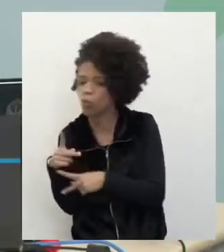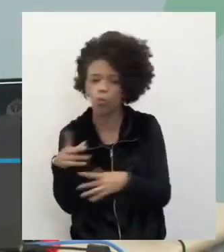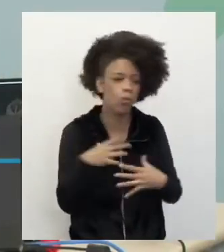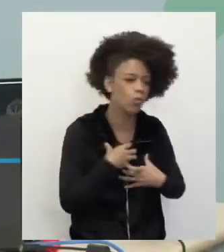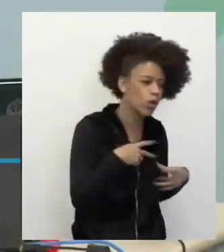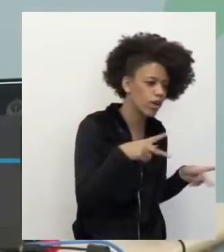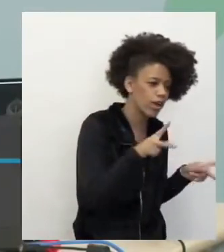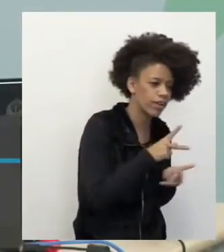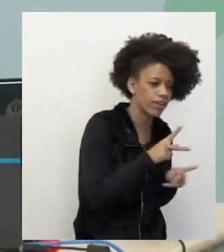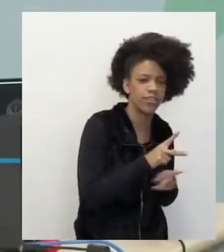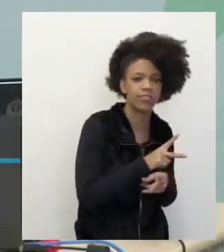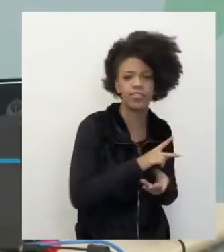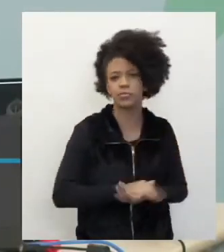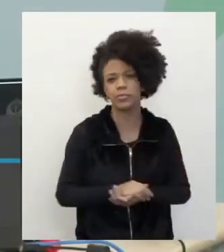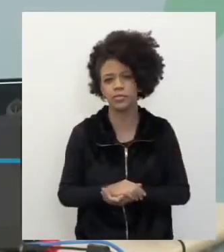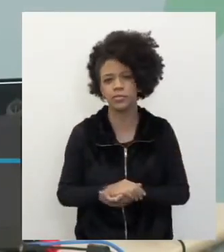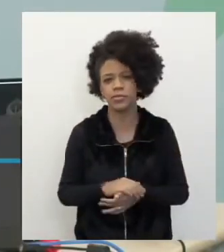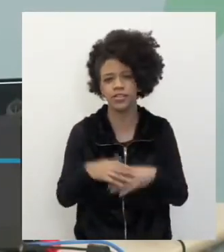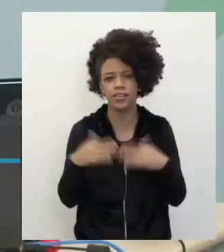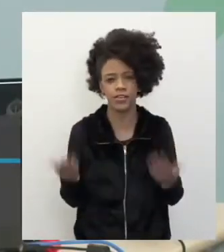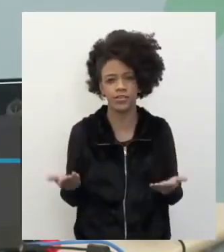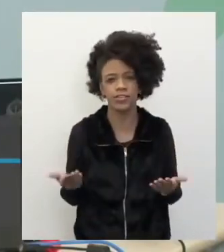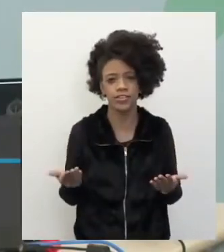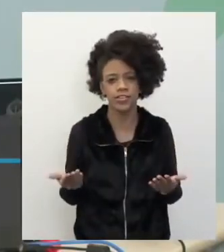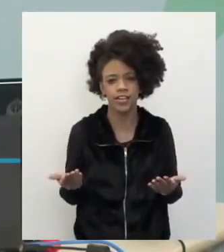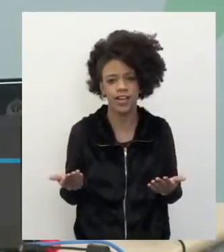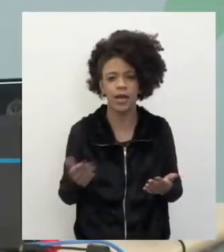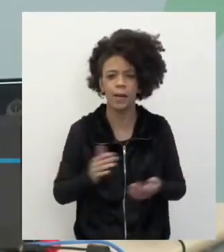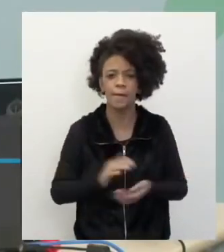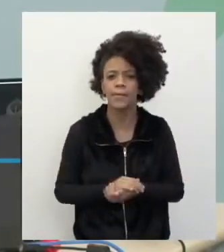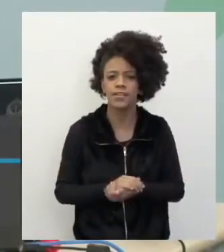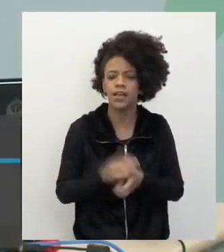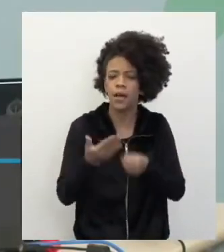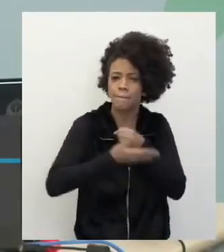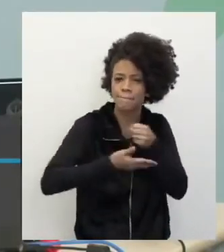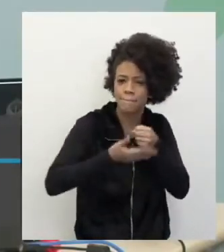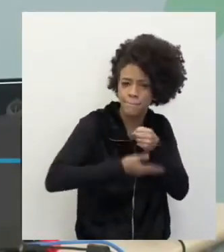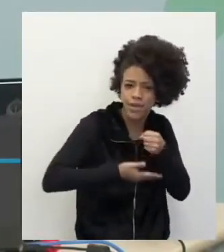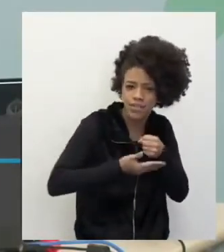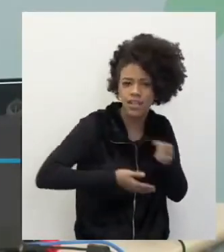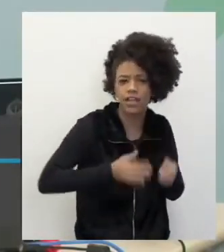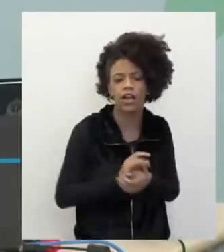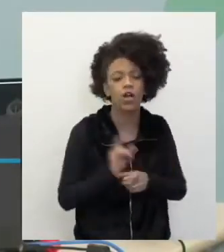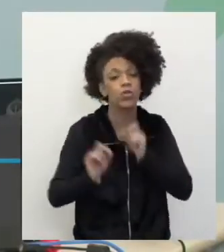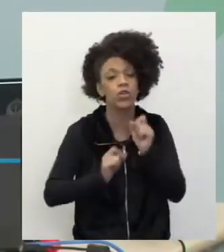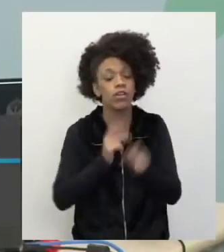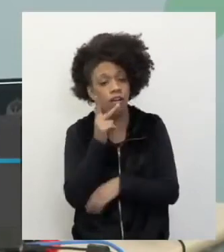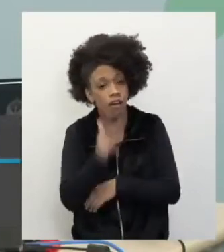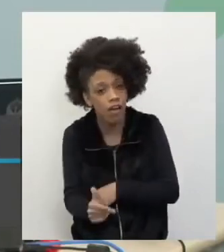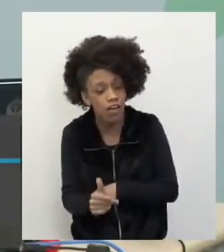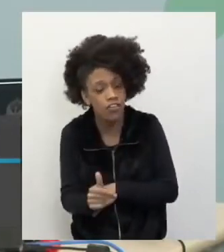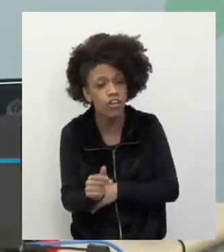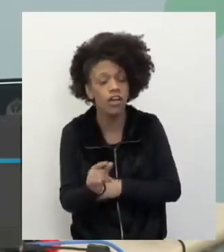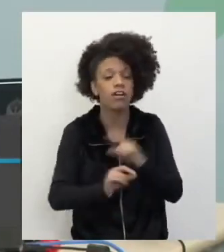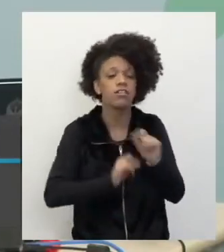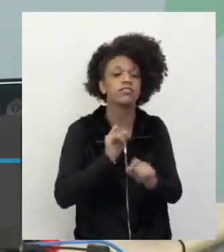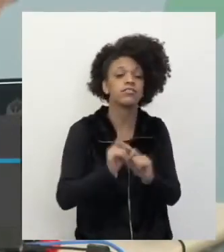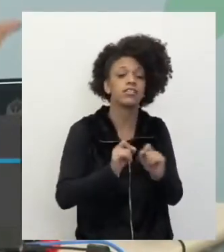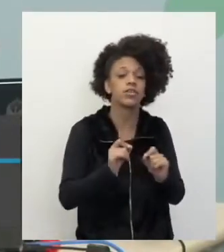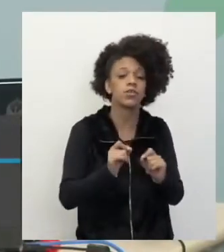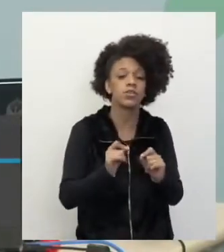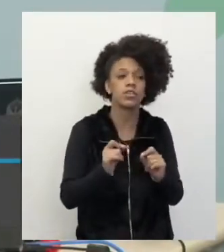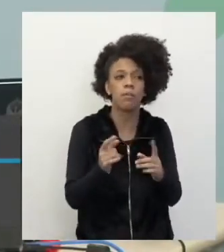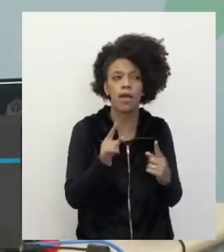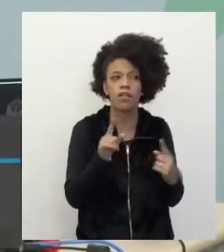Agora, a pessoa que vai basear-se no que ela acha, nas coisas que são mais